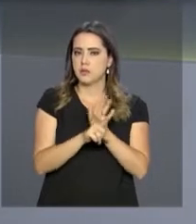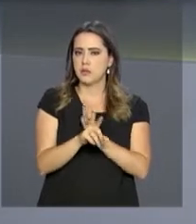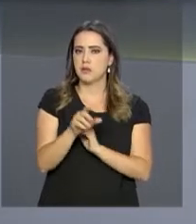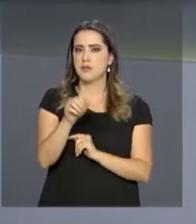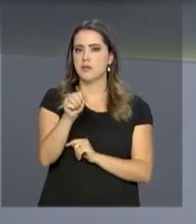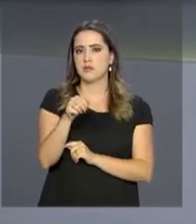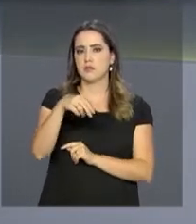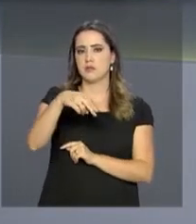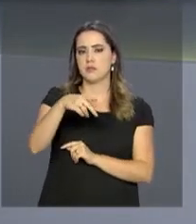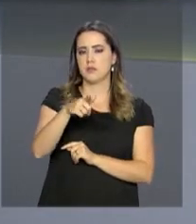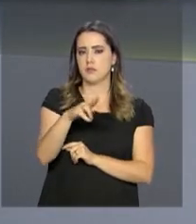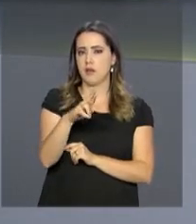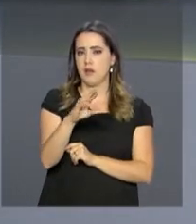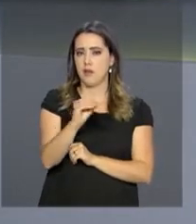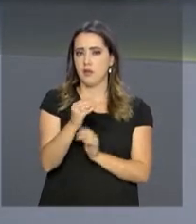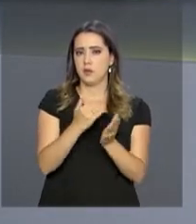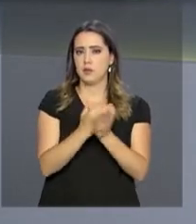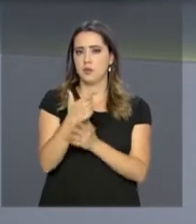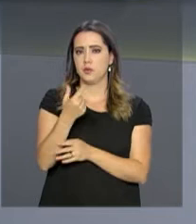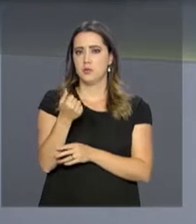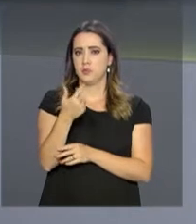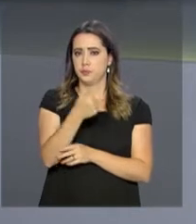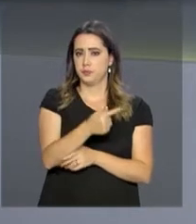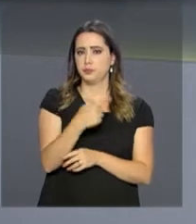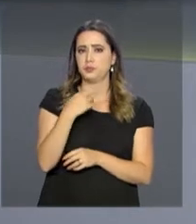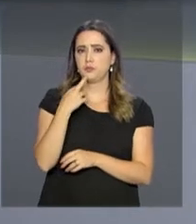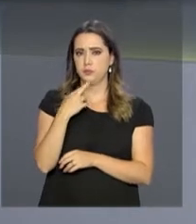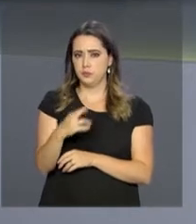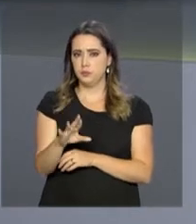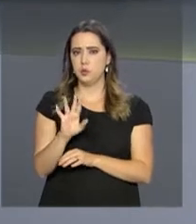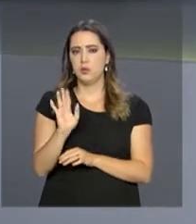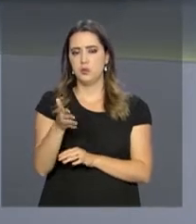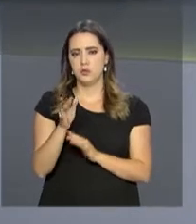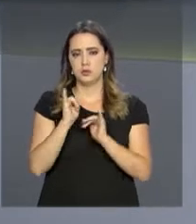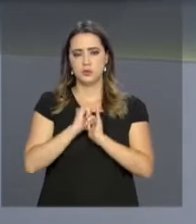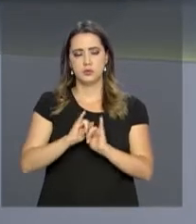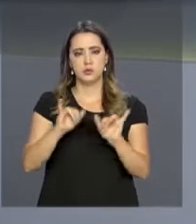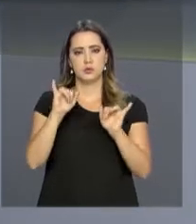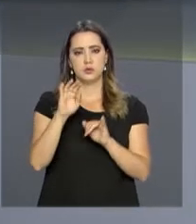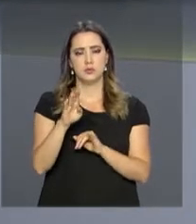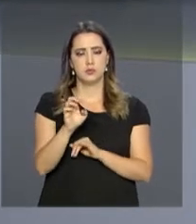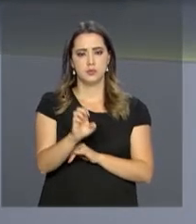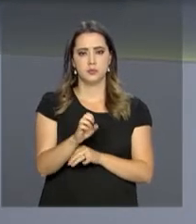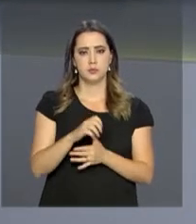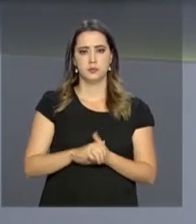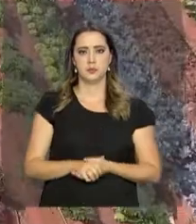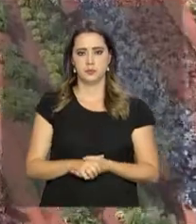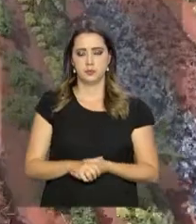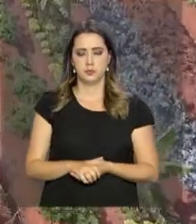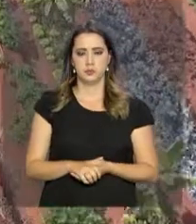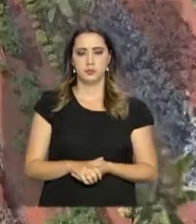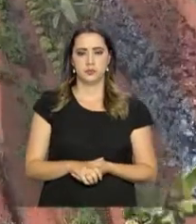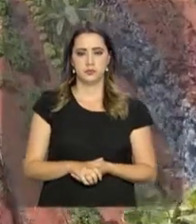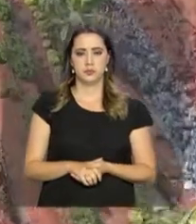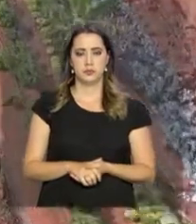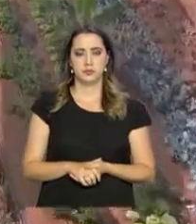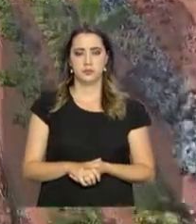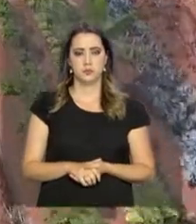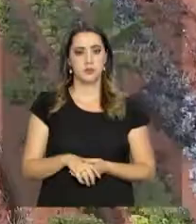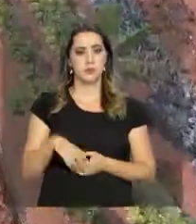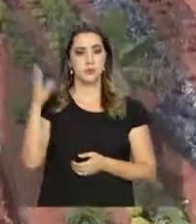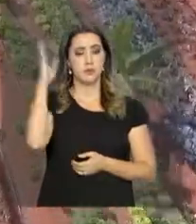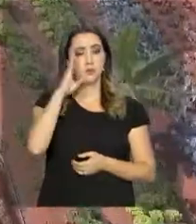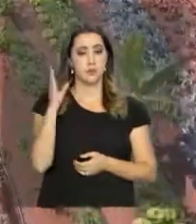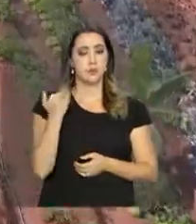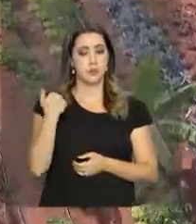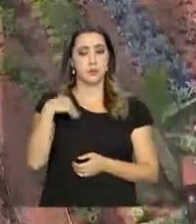agro que começou em 2017 e teve os resultados preliminares divulgados pelo ibge o brasil tem